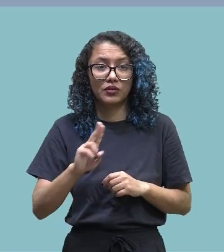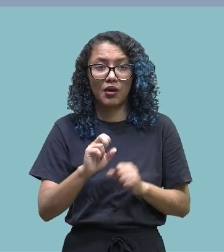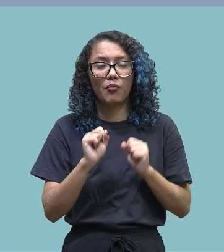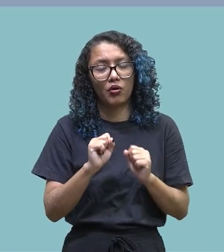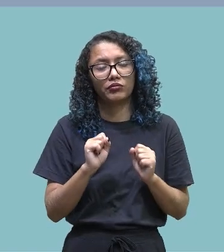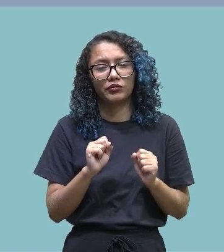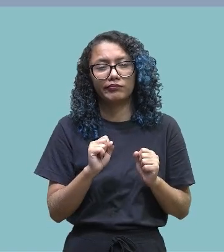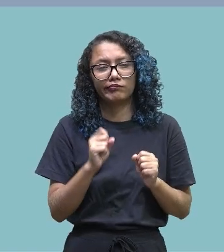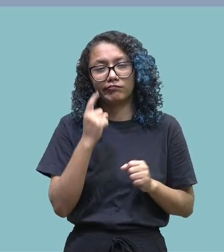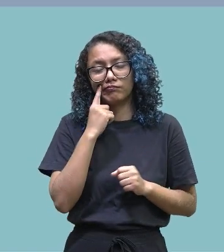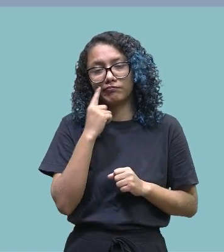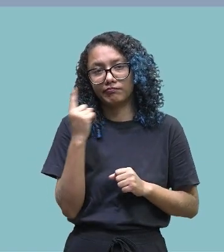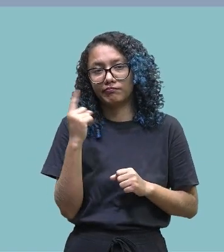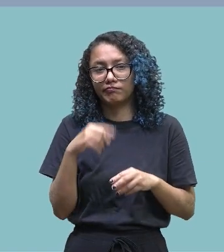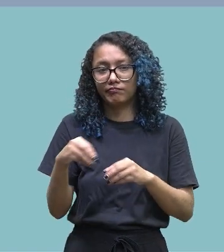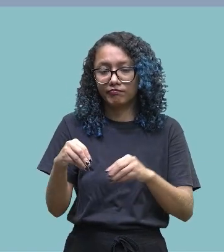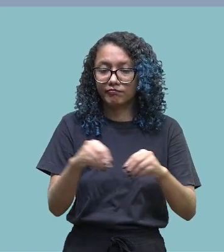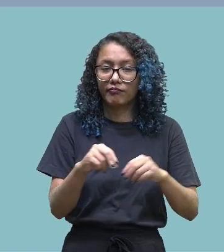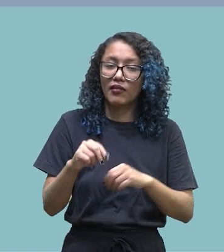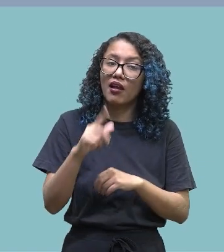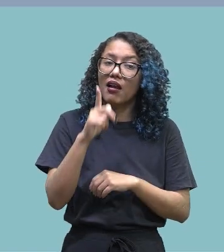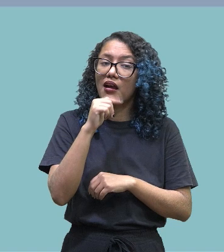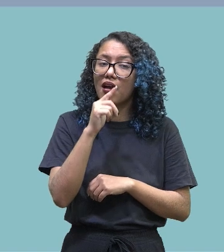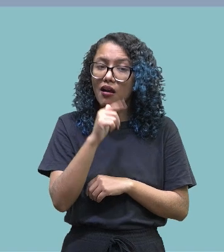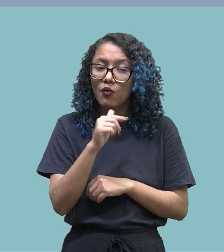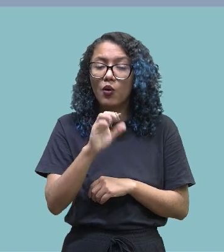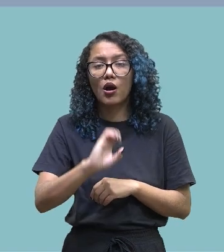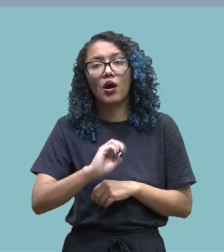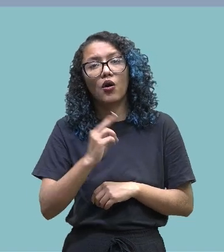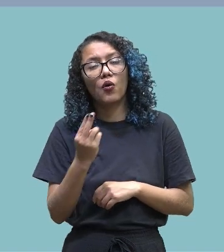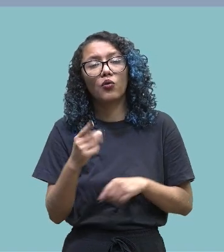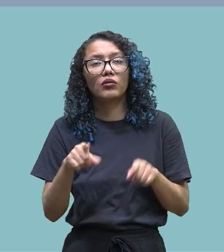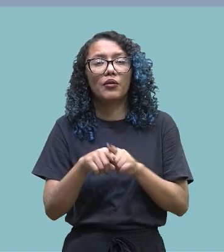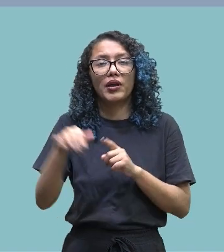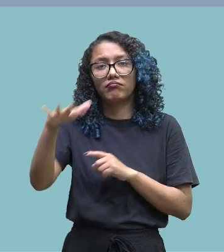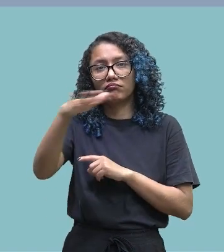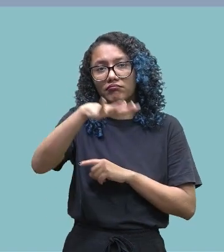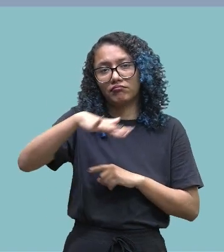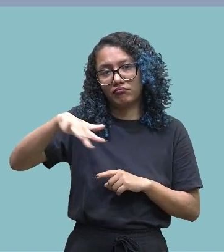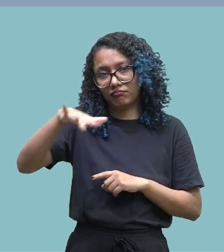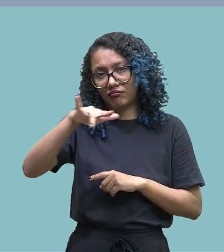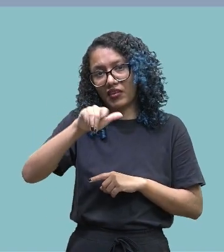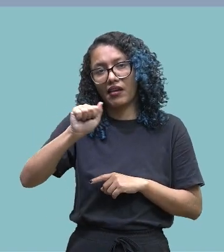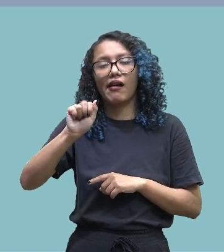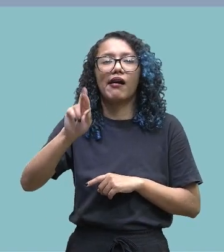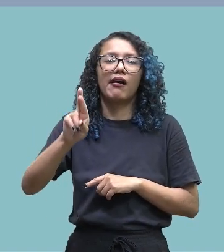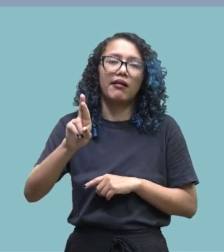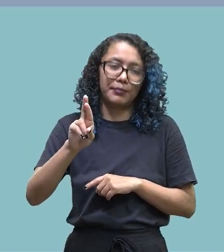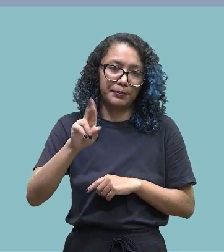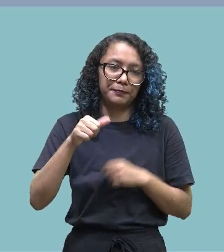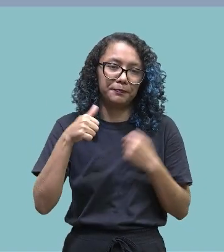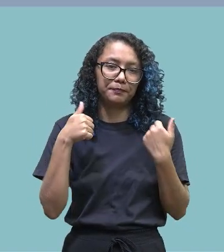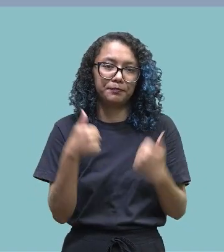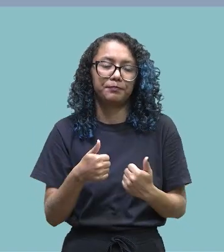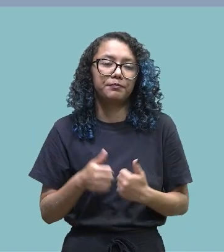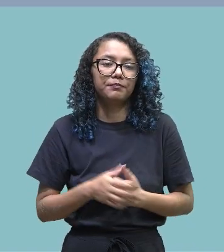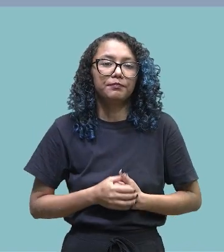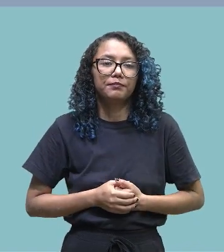terra, tierra, pela água e pelo ar, né? Que é aire. Então, vamos nos